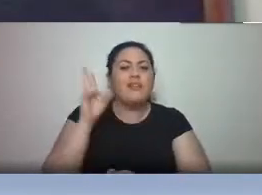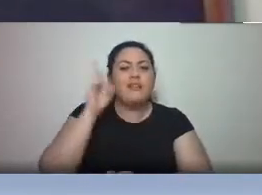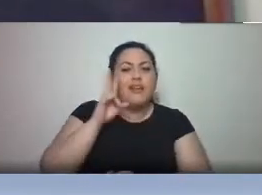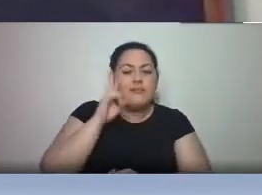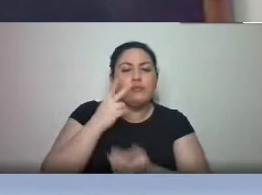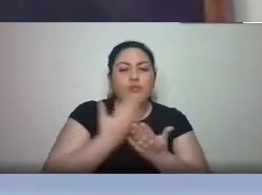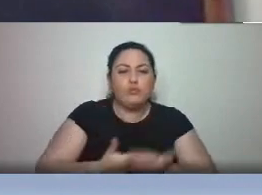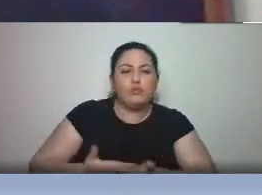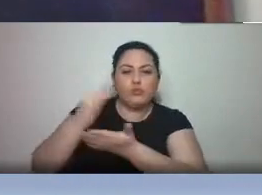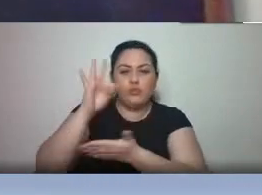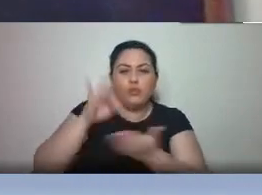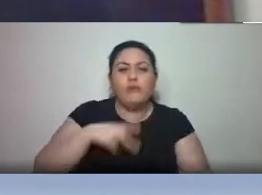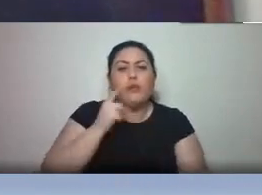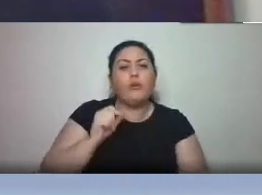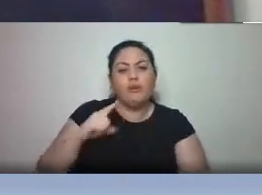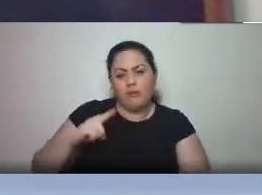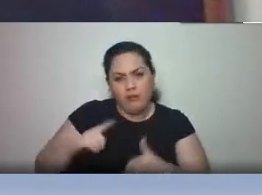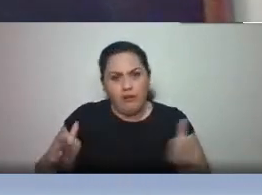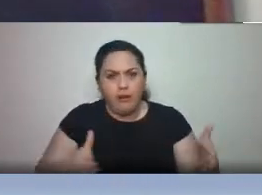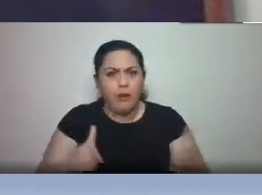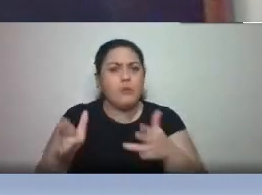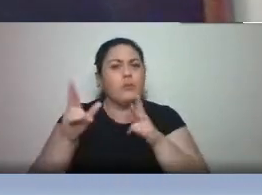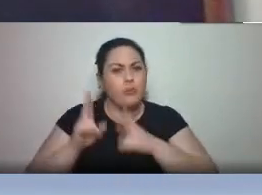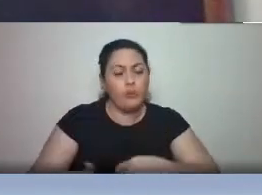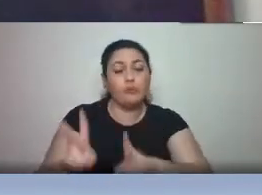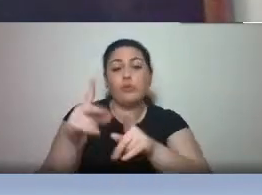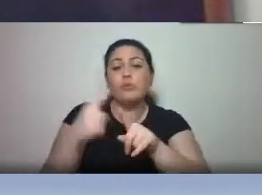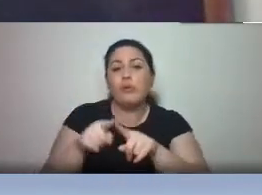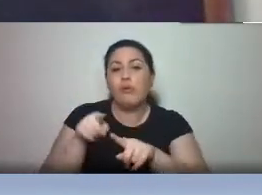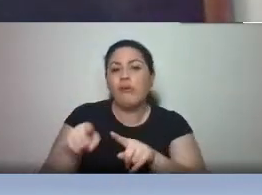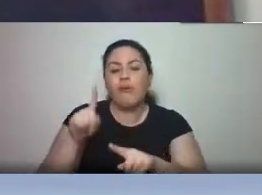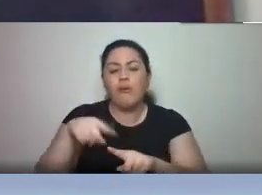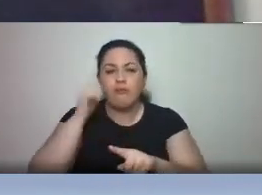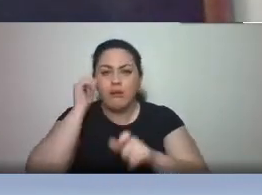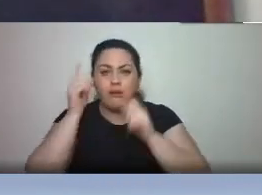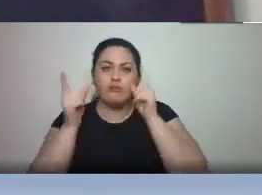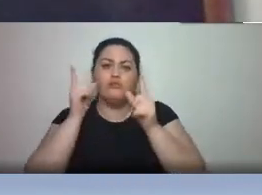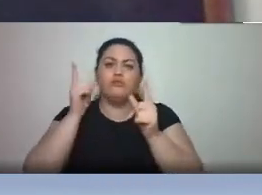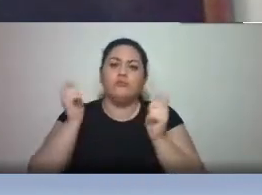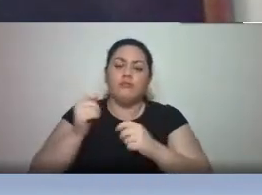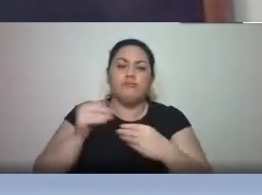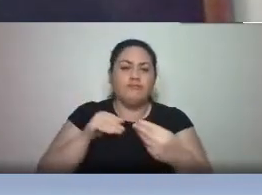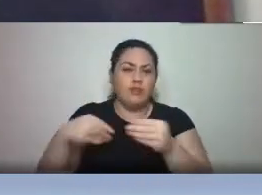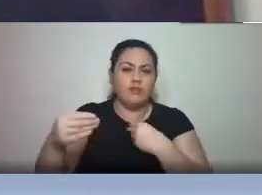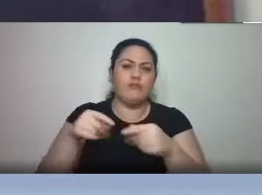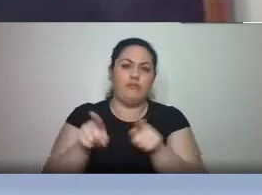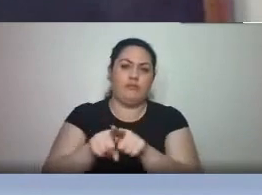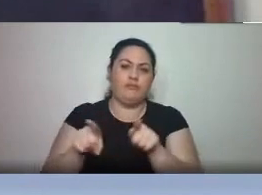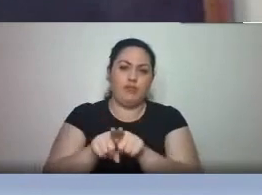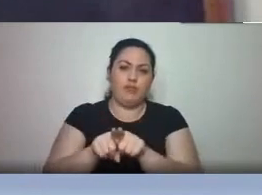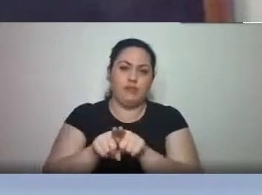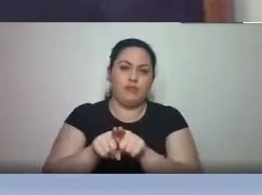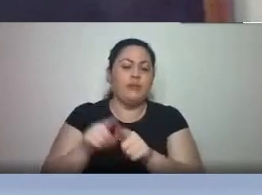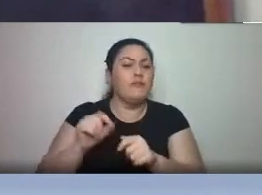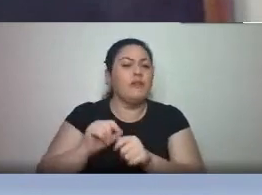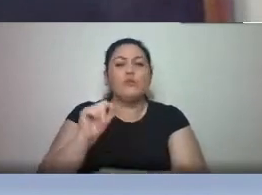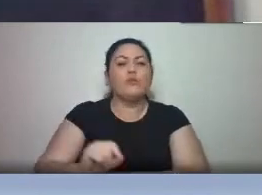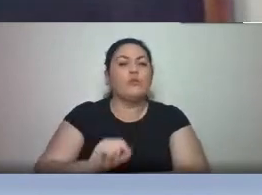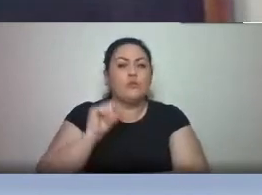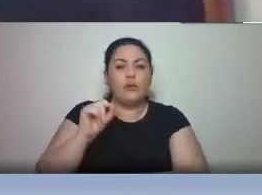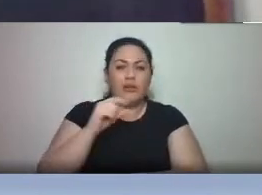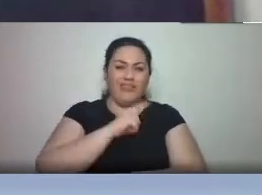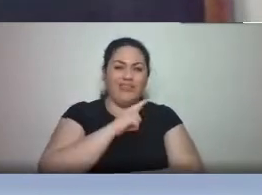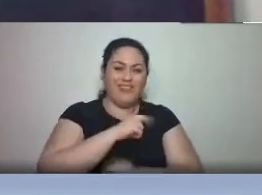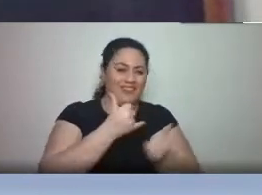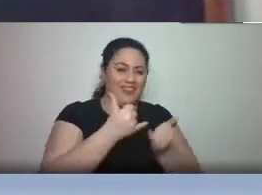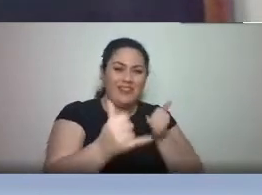possam perseguir por elas, porque são criativas e flexíveis, fazendo contraposição às linhas